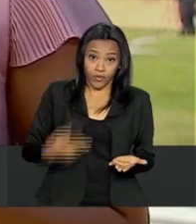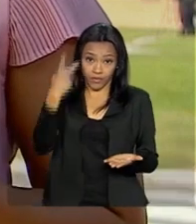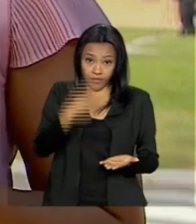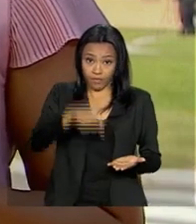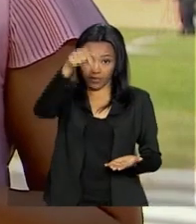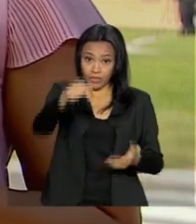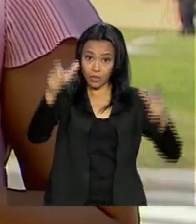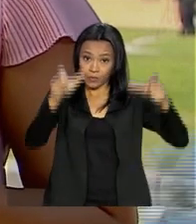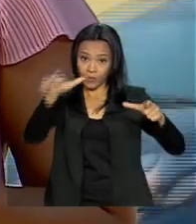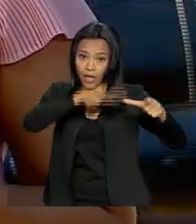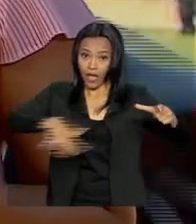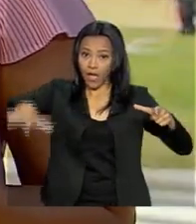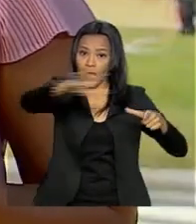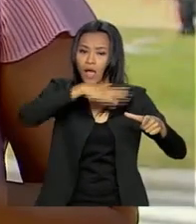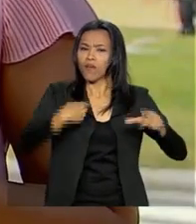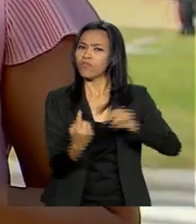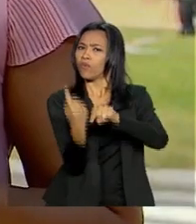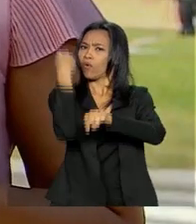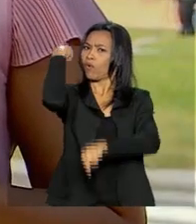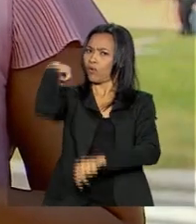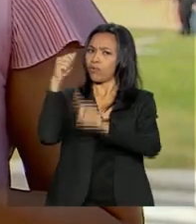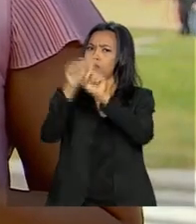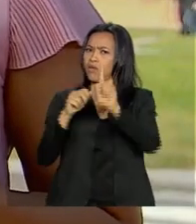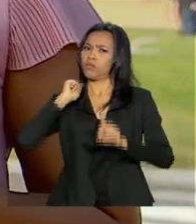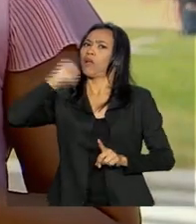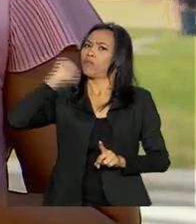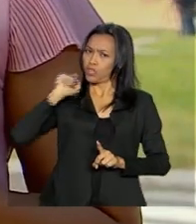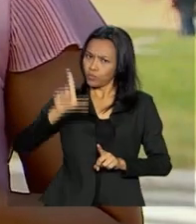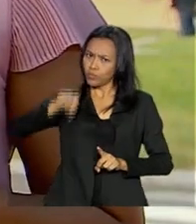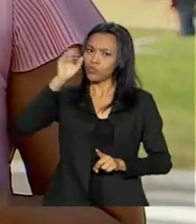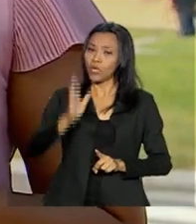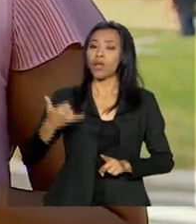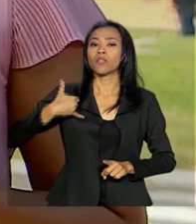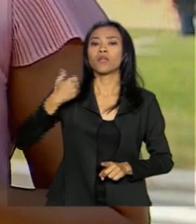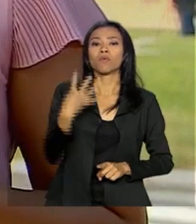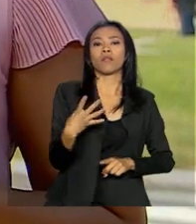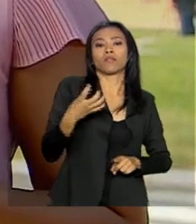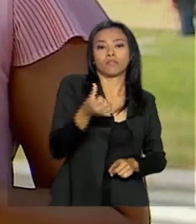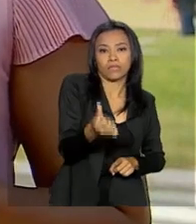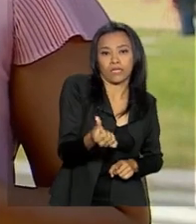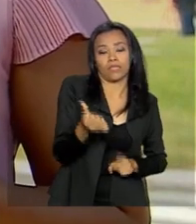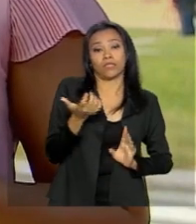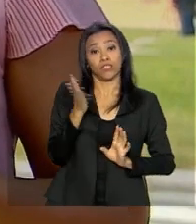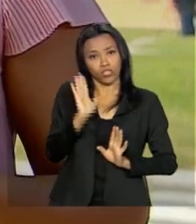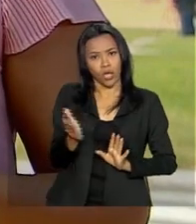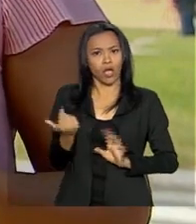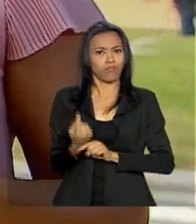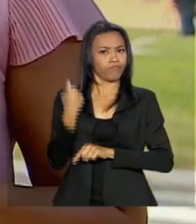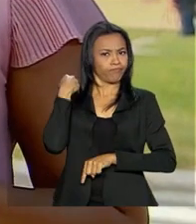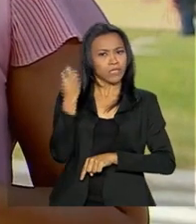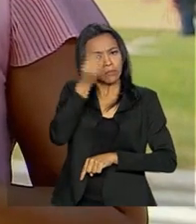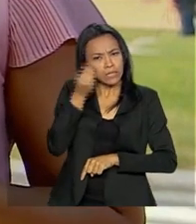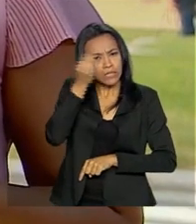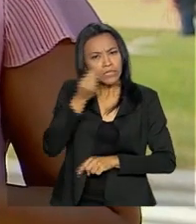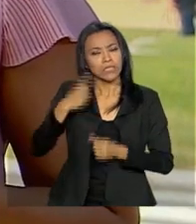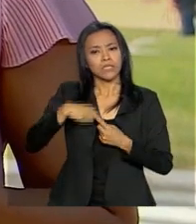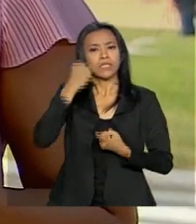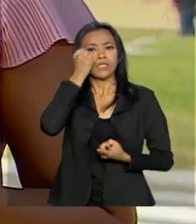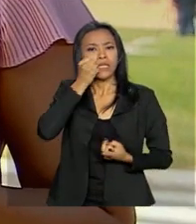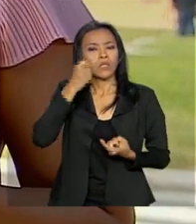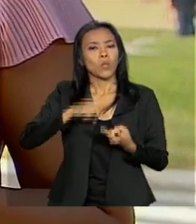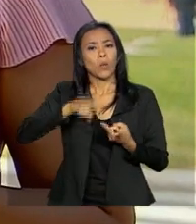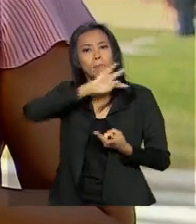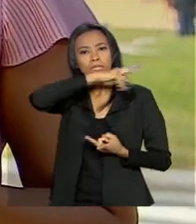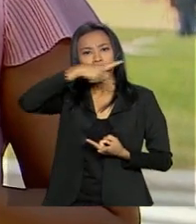lopes mário foi eleito em abril deste ano ele tem 46 anos e já atuou com o senador e também como presidente